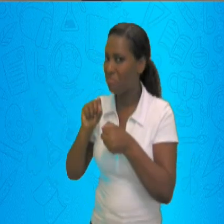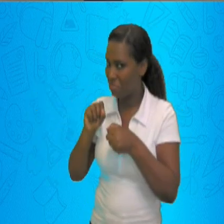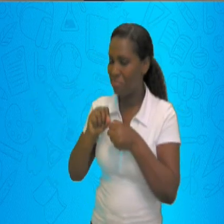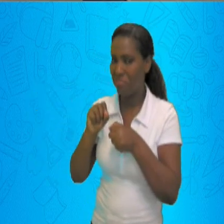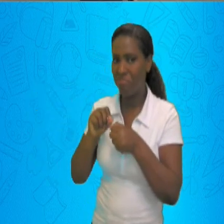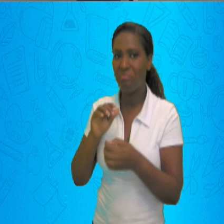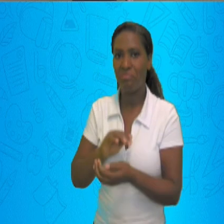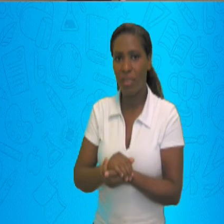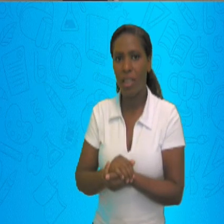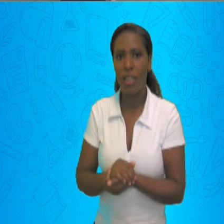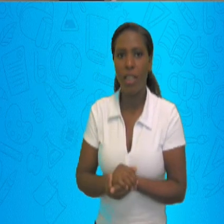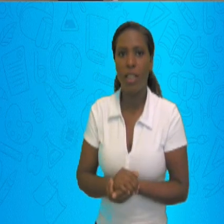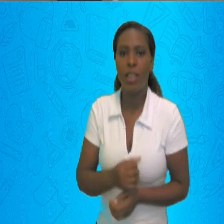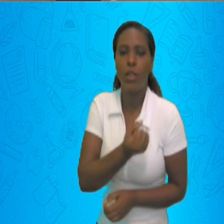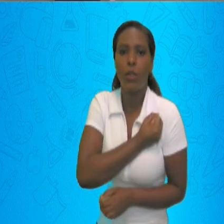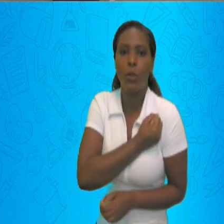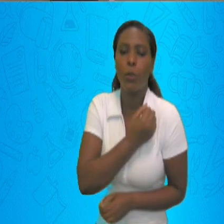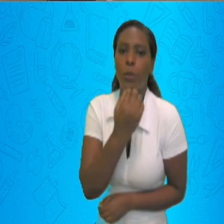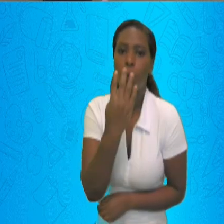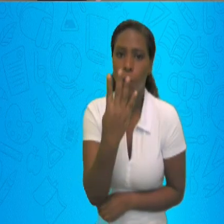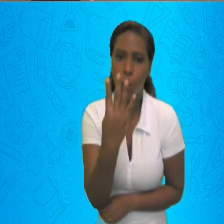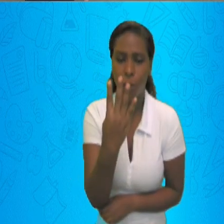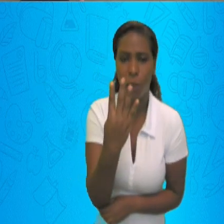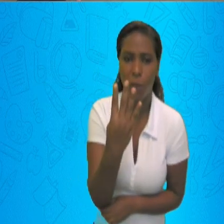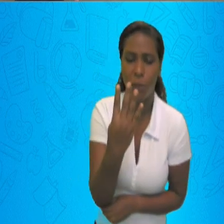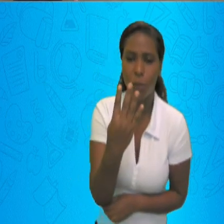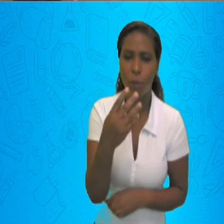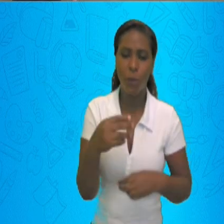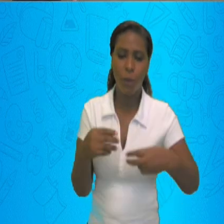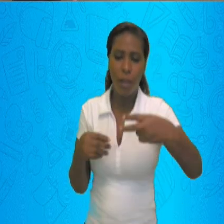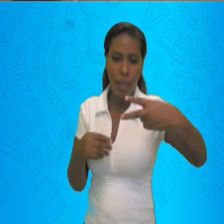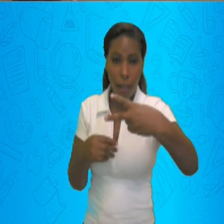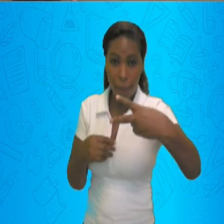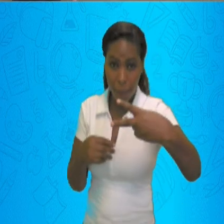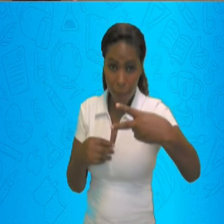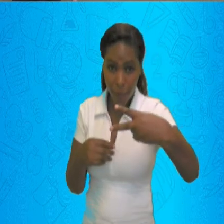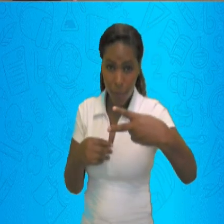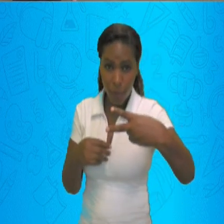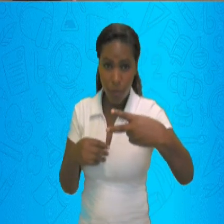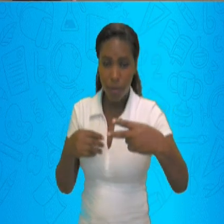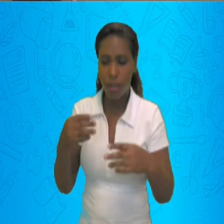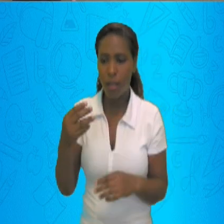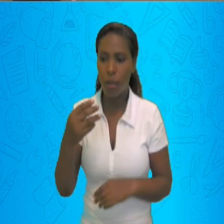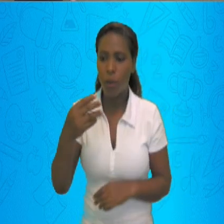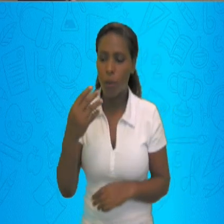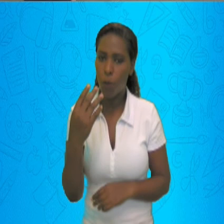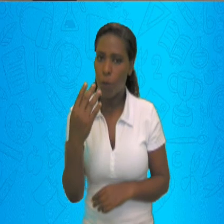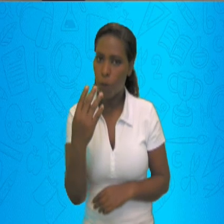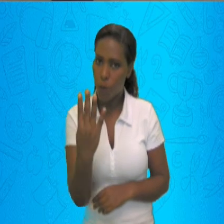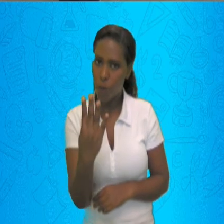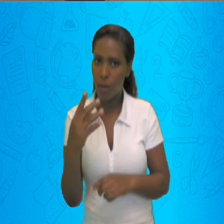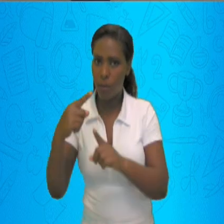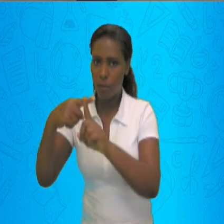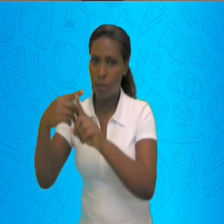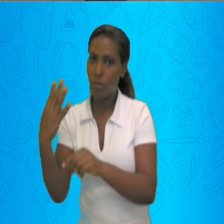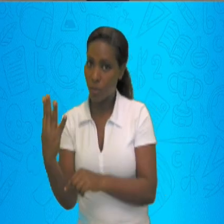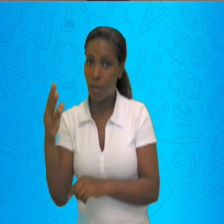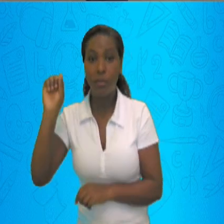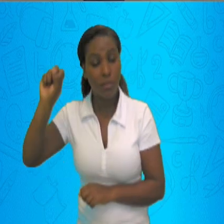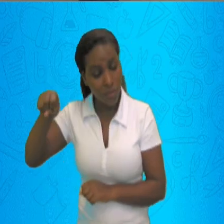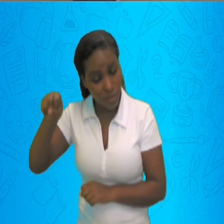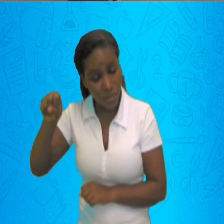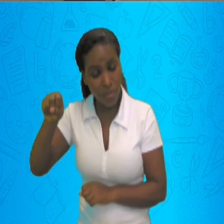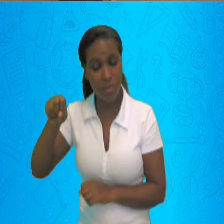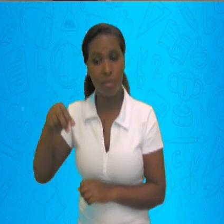número 4. 4 é menor do que 4 mais 4? Sim. Neste exemplo aqui mesmo, no